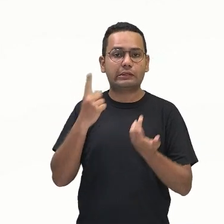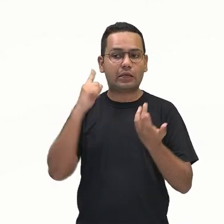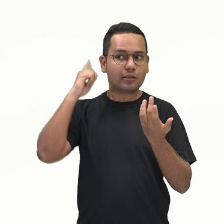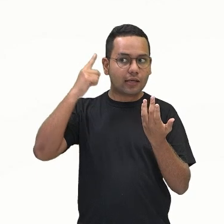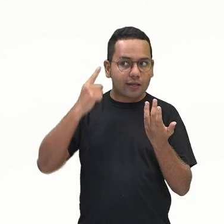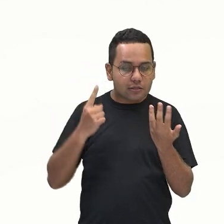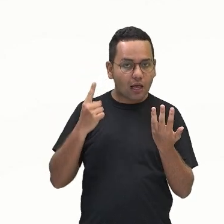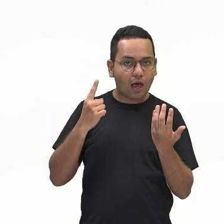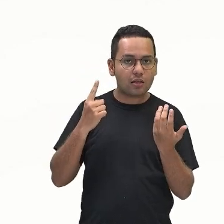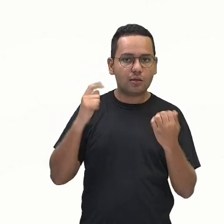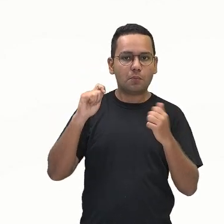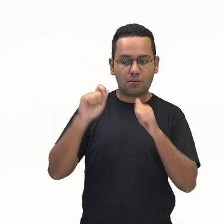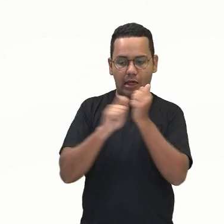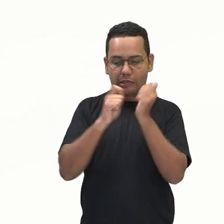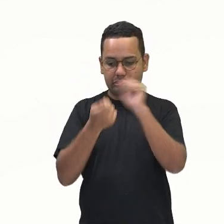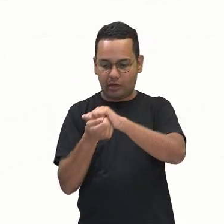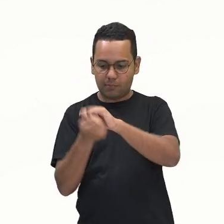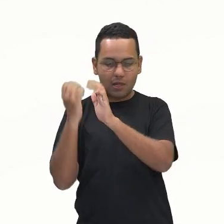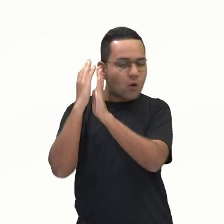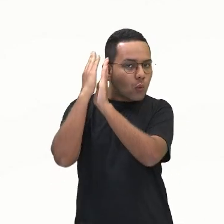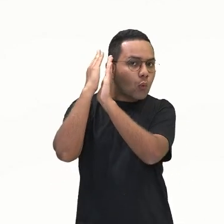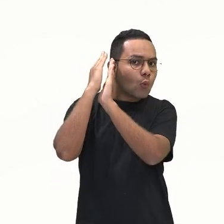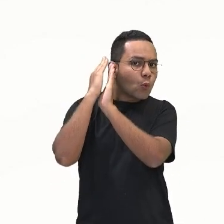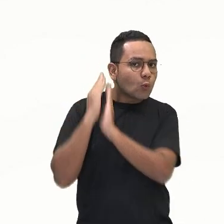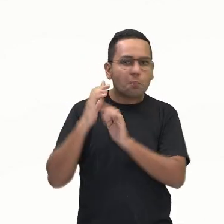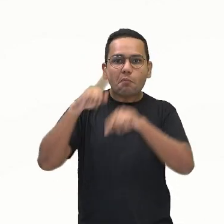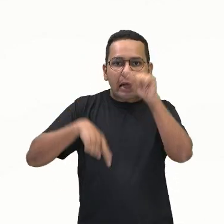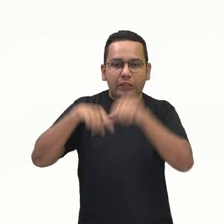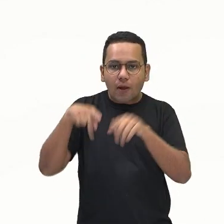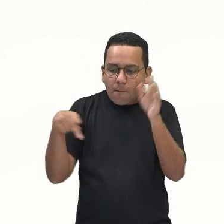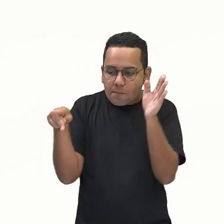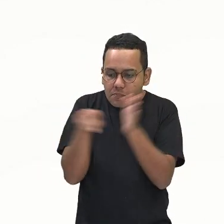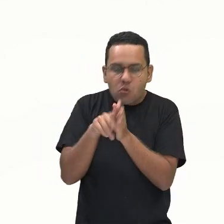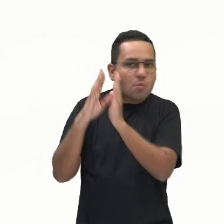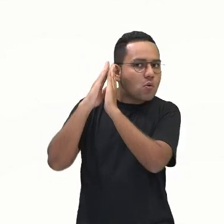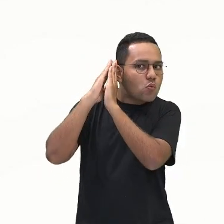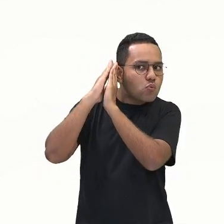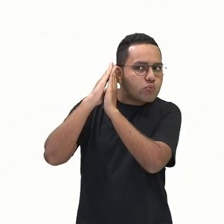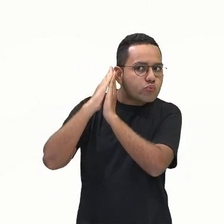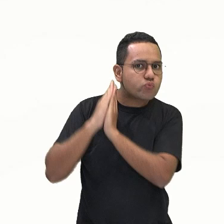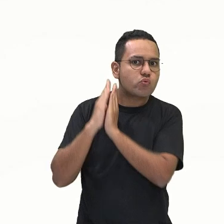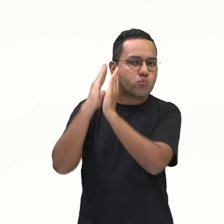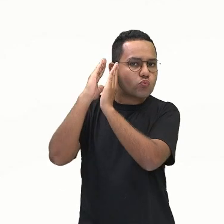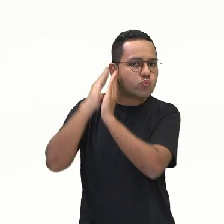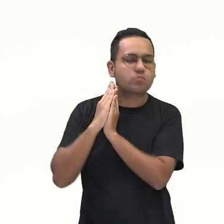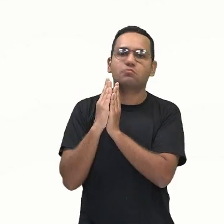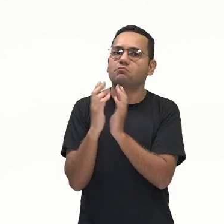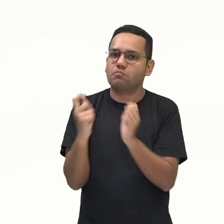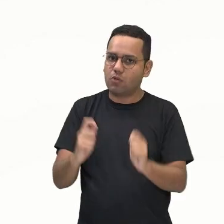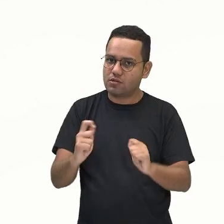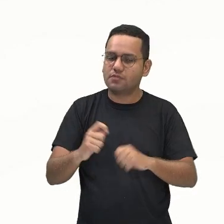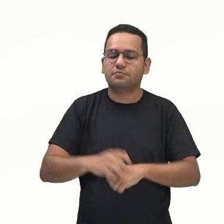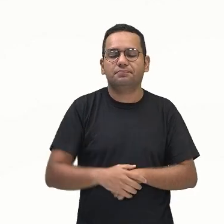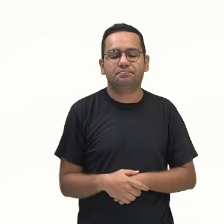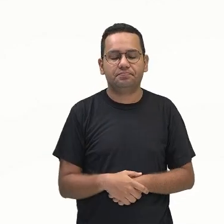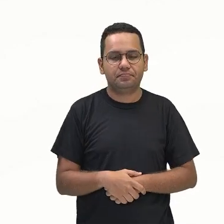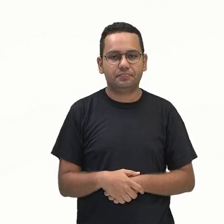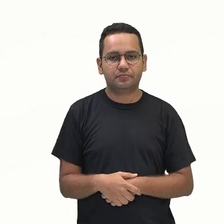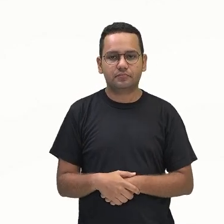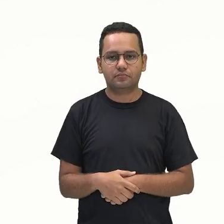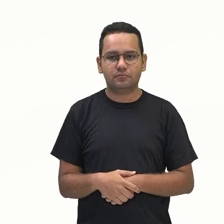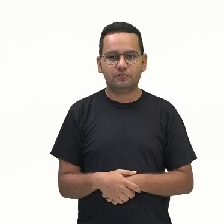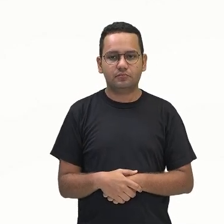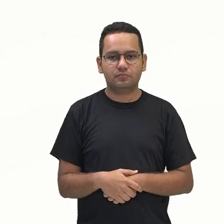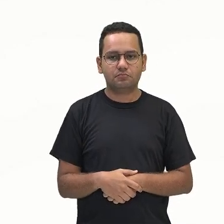cacheados, podem aí utilizar a chapinha, a escova, para alisar um pouquinho o cabelo e mudar aí essa aparência. Mas ela não